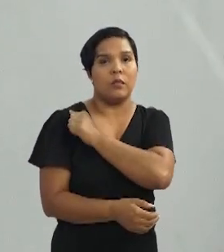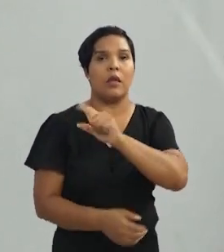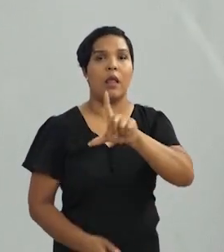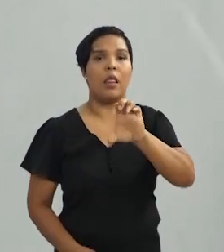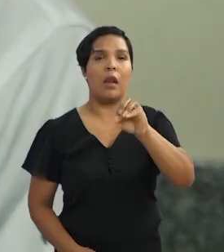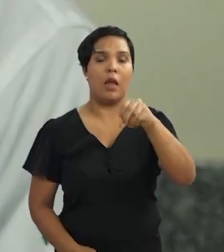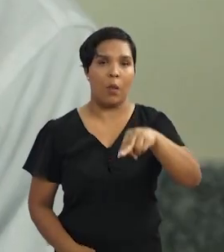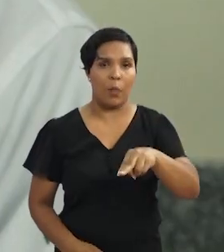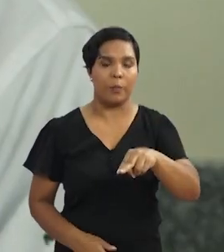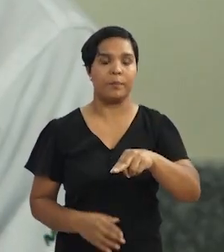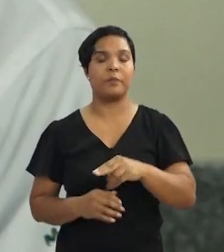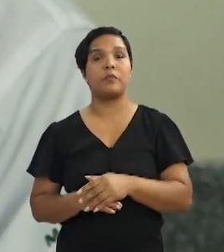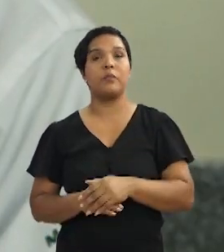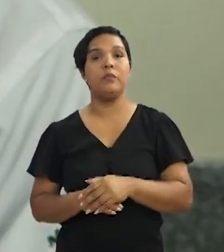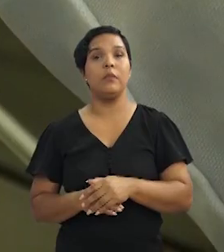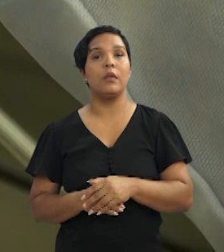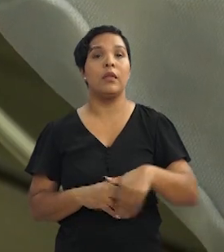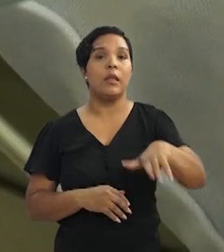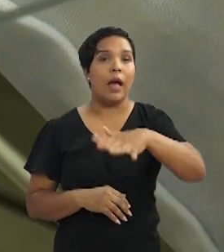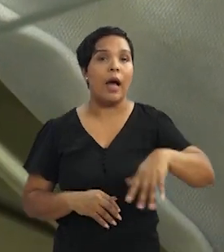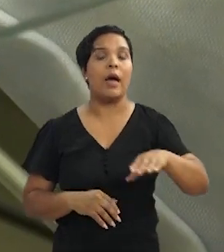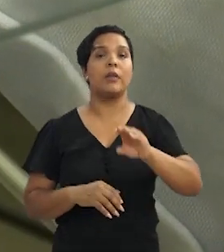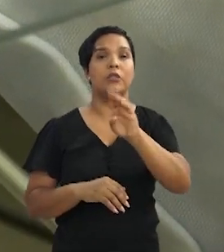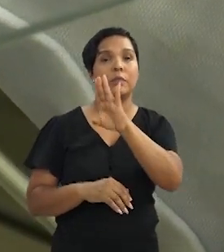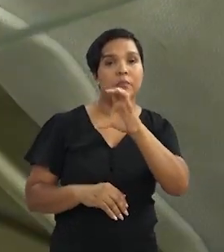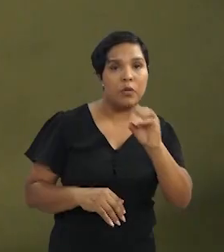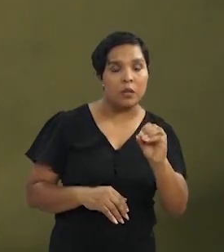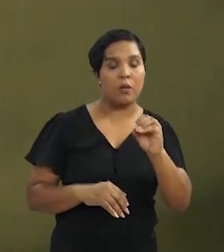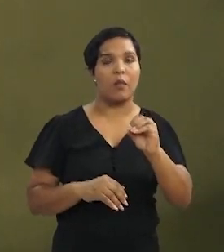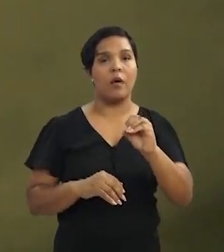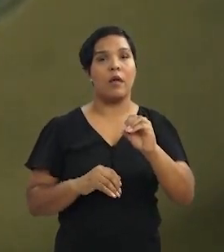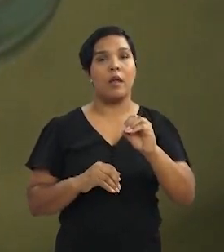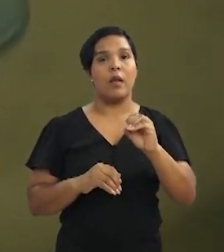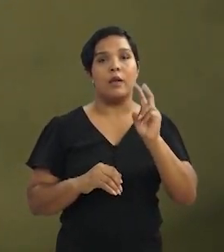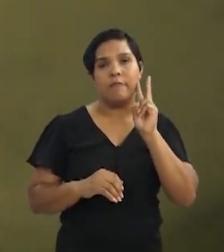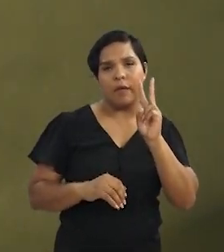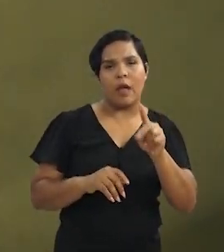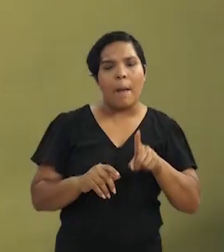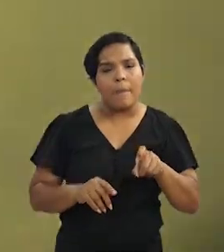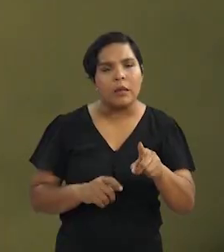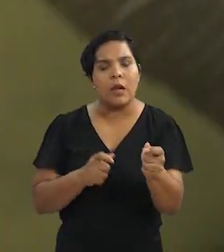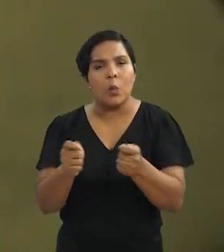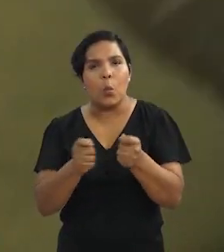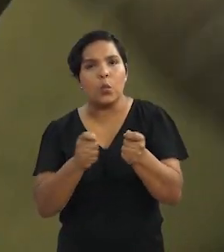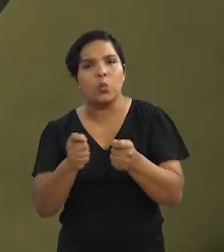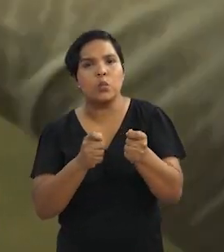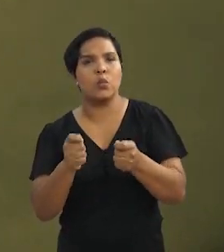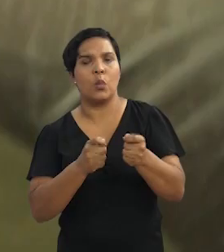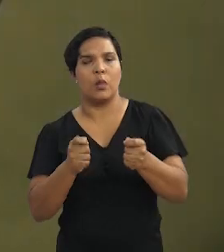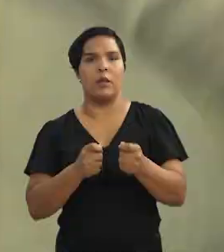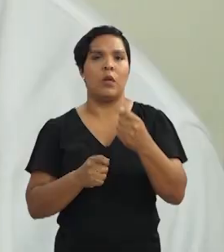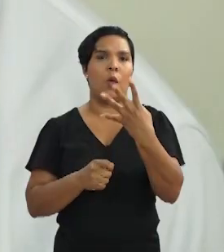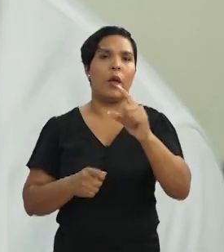mestrado da UFESA, Leon Denner. No laboratório de microbiologia veterinária, ele verifica a substância no controle de